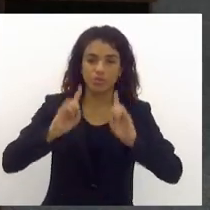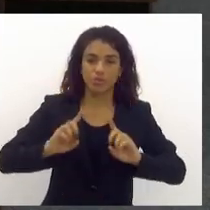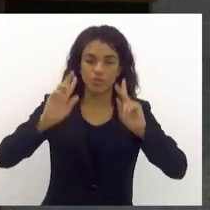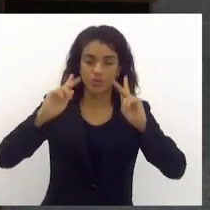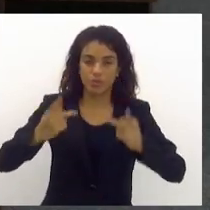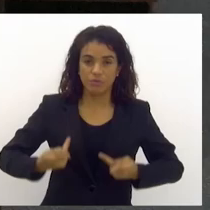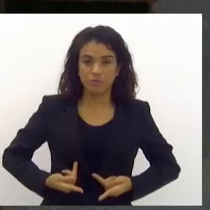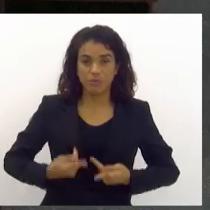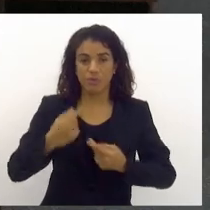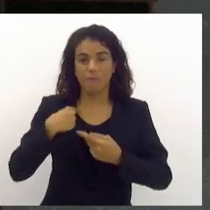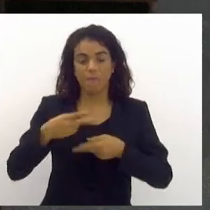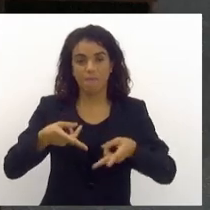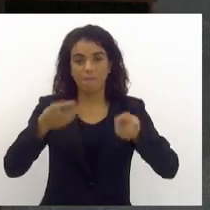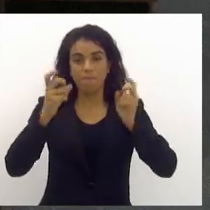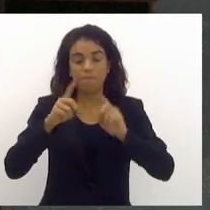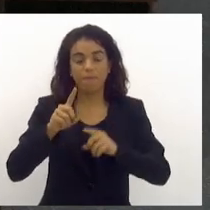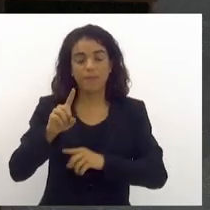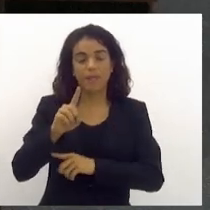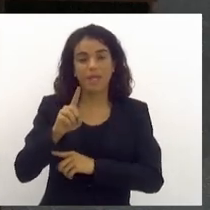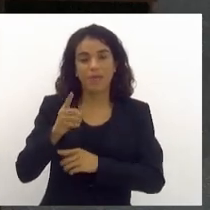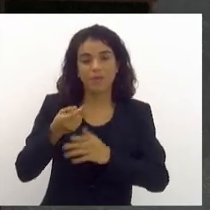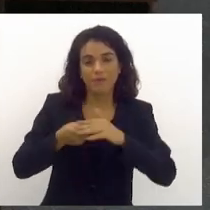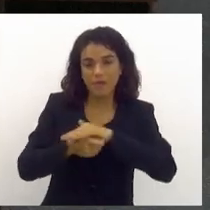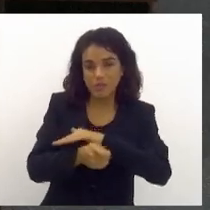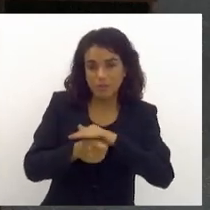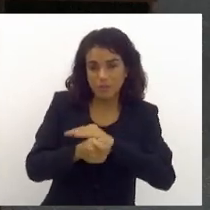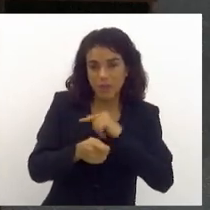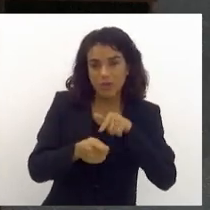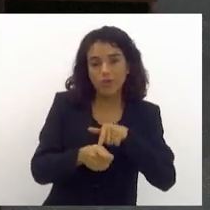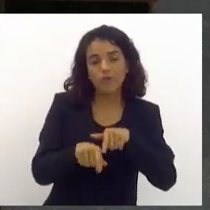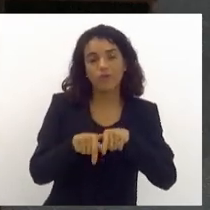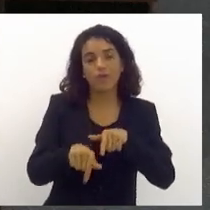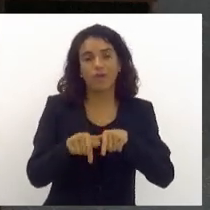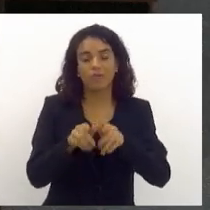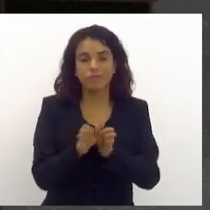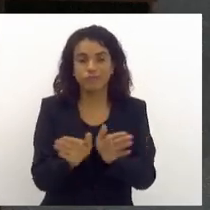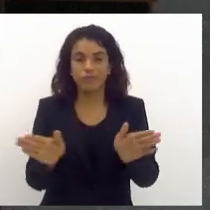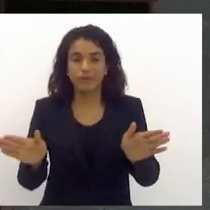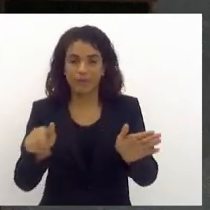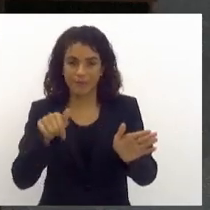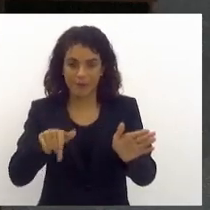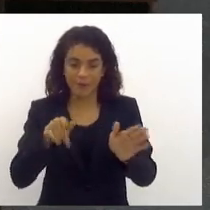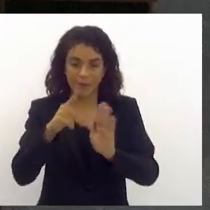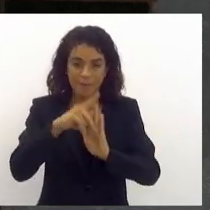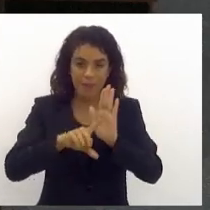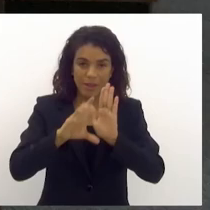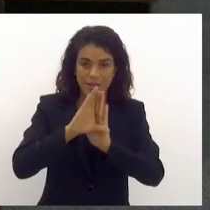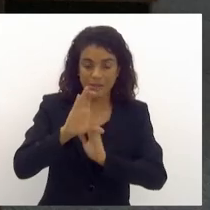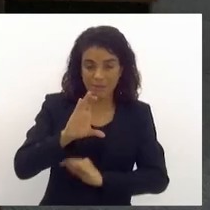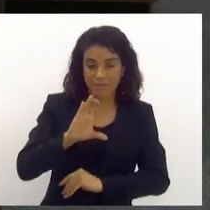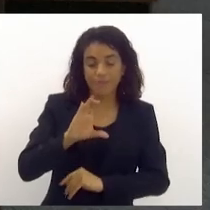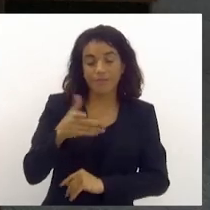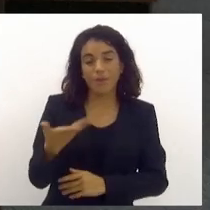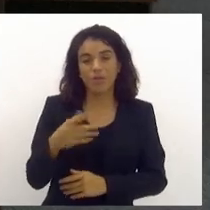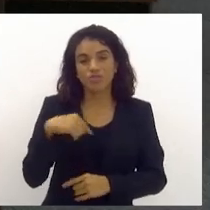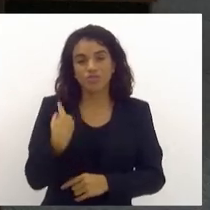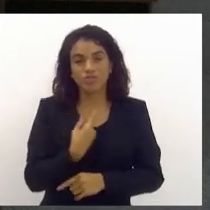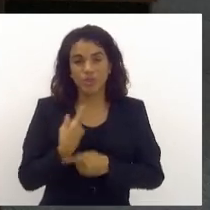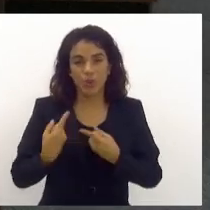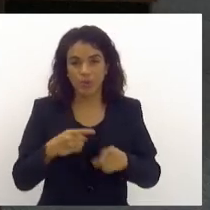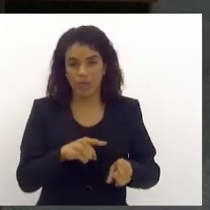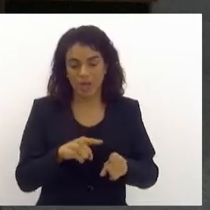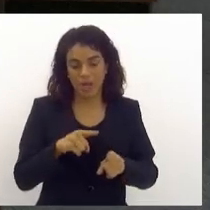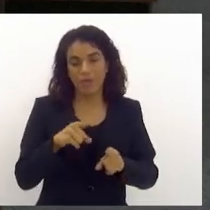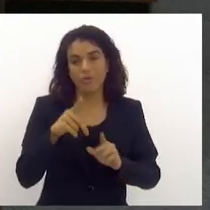aspectos de investimento e de garantia de direitos fica difuso nesse PLC. Então, a gente é contrário ao